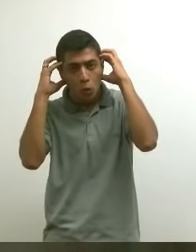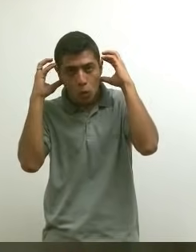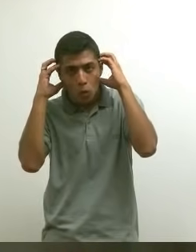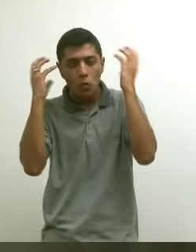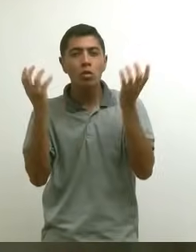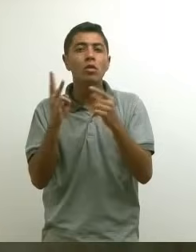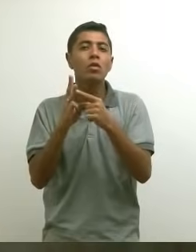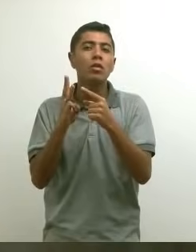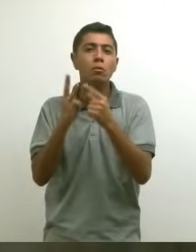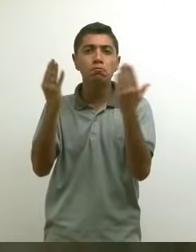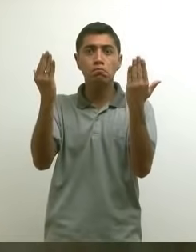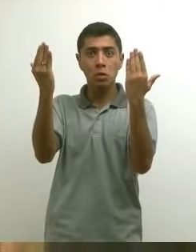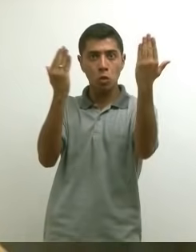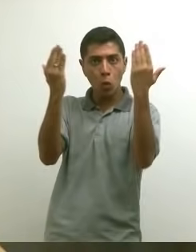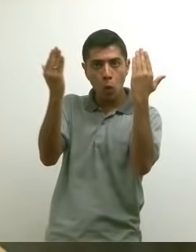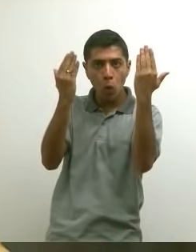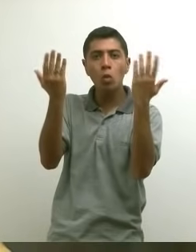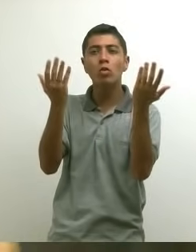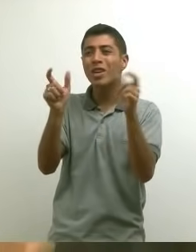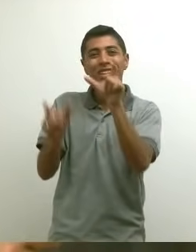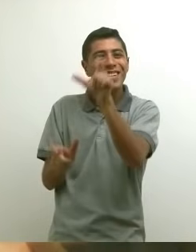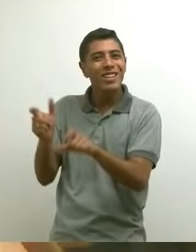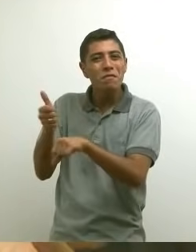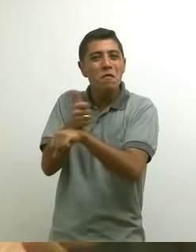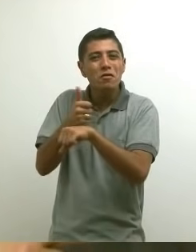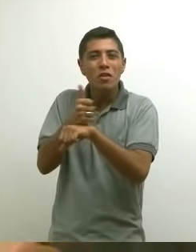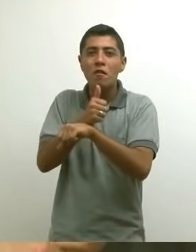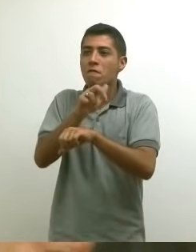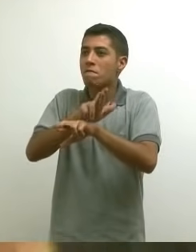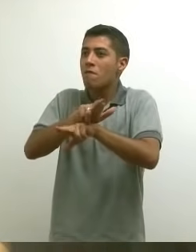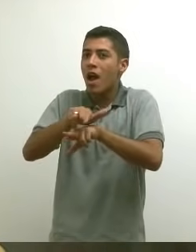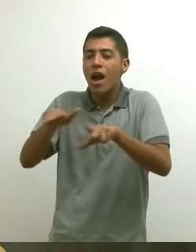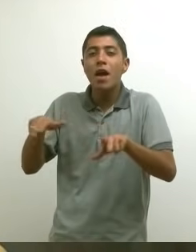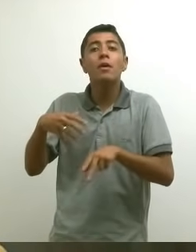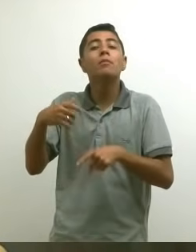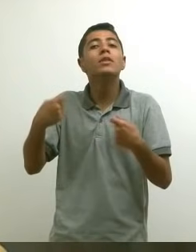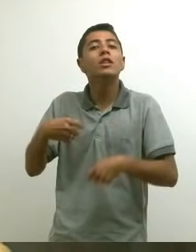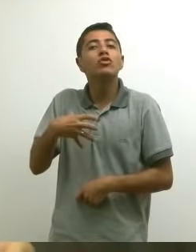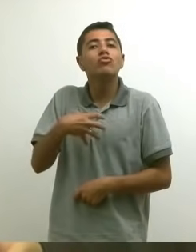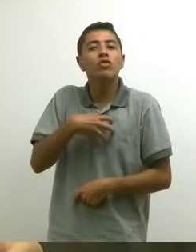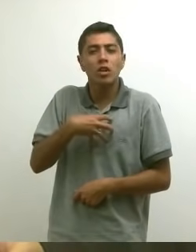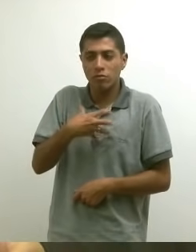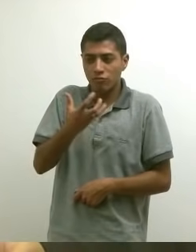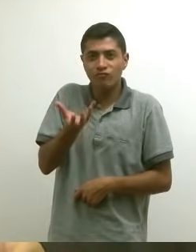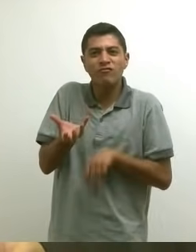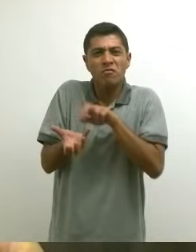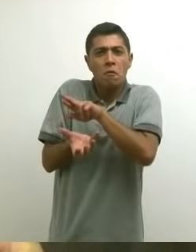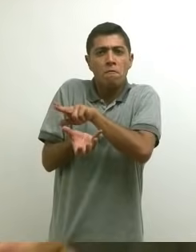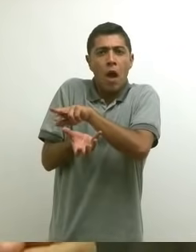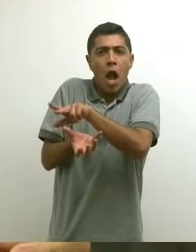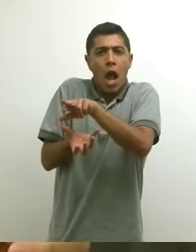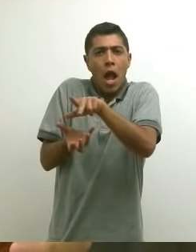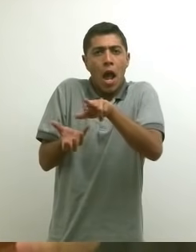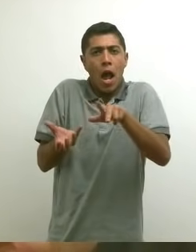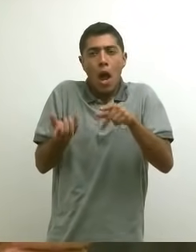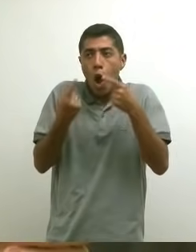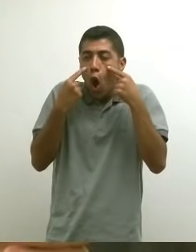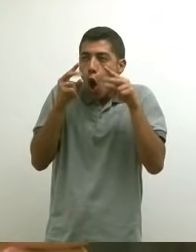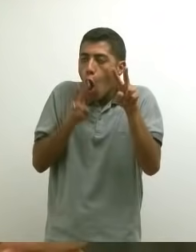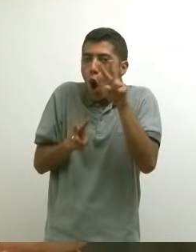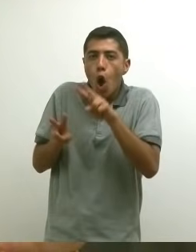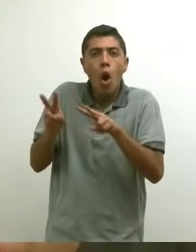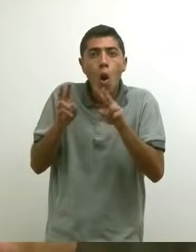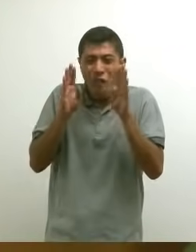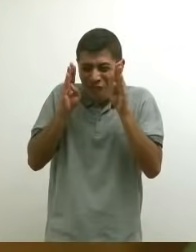você pensar uma equipe multidisciplinar que tem um olhar múltiplo porque ninguém consegue dominar mais todos os conhecimentos